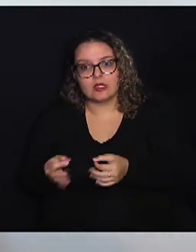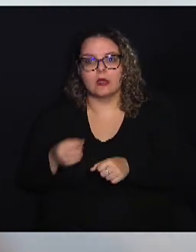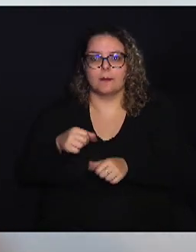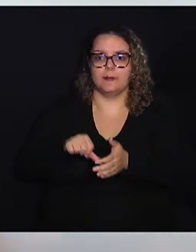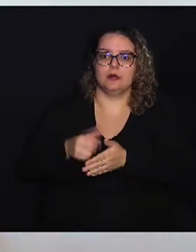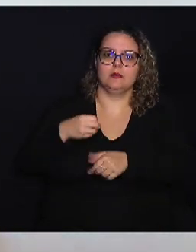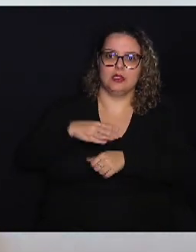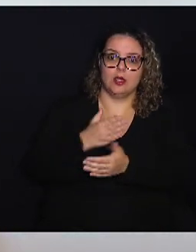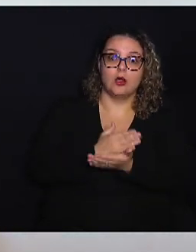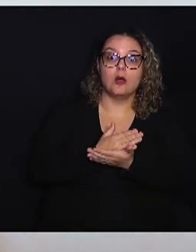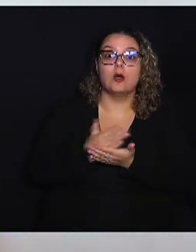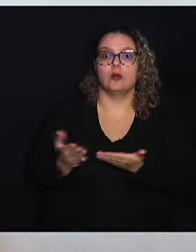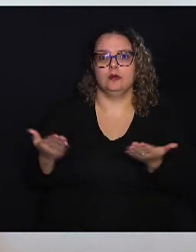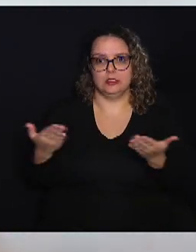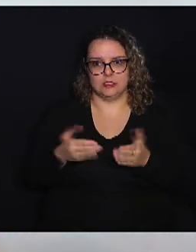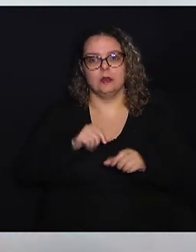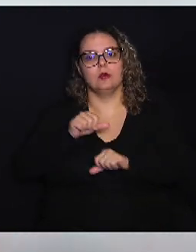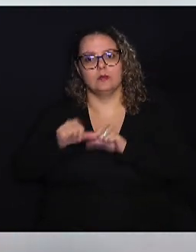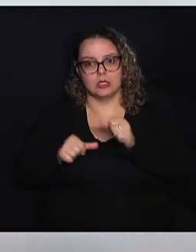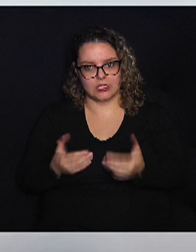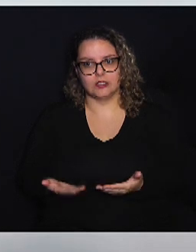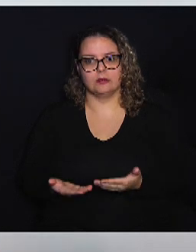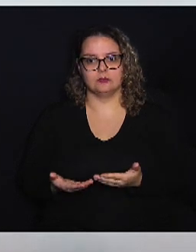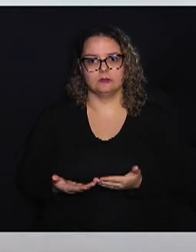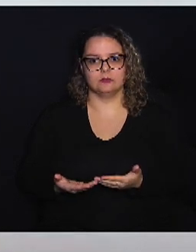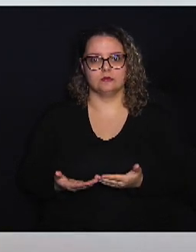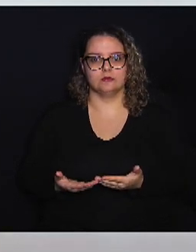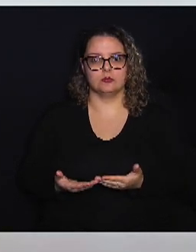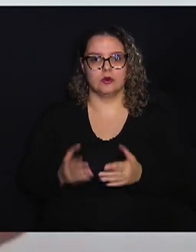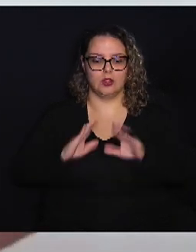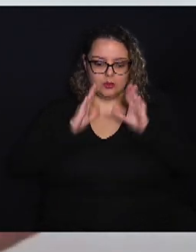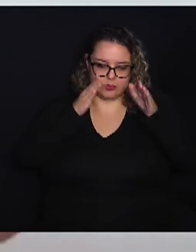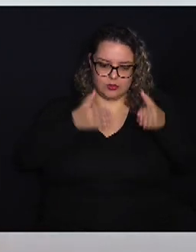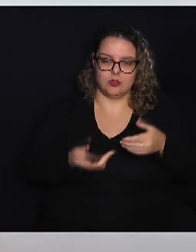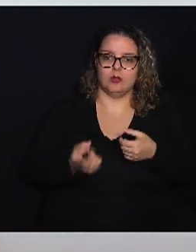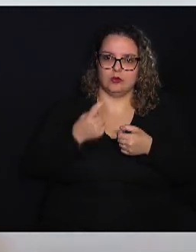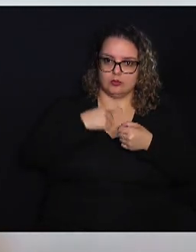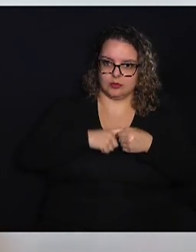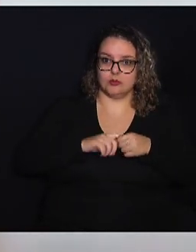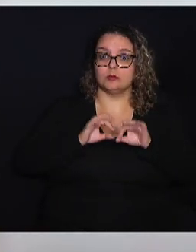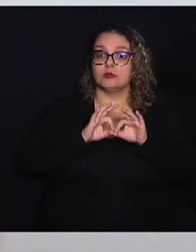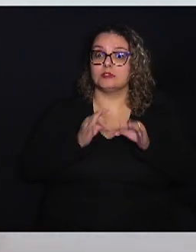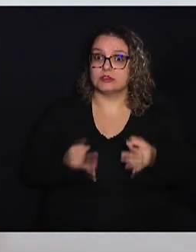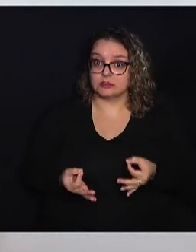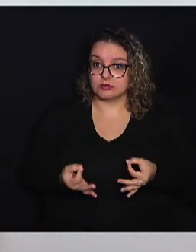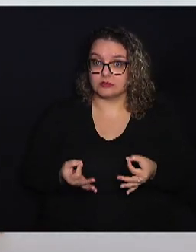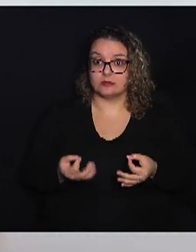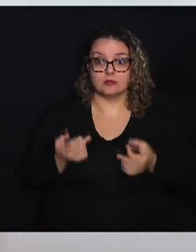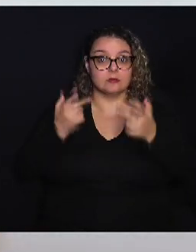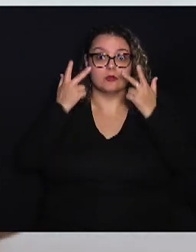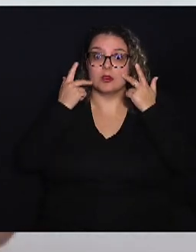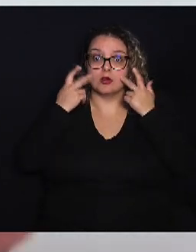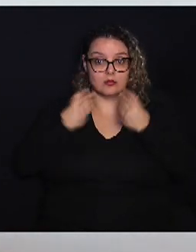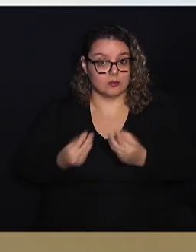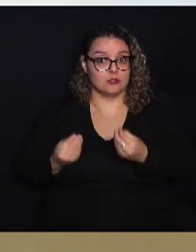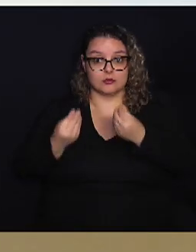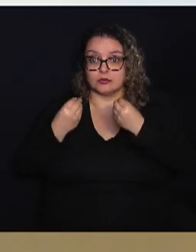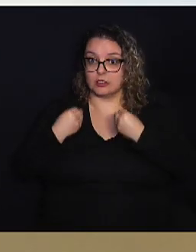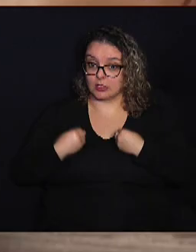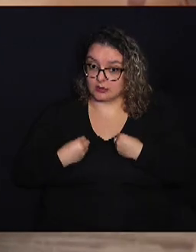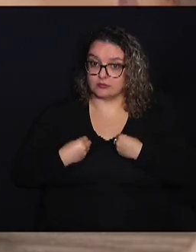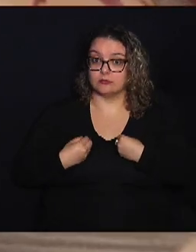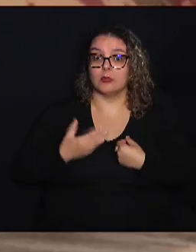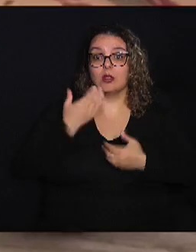quer começar hoje a mudança é se voltar de novo para o simples, para aquilo que a natureza nos oferece.